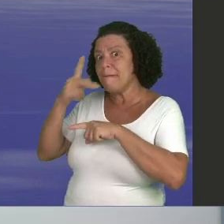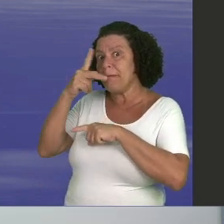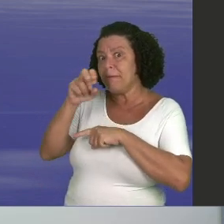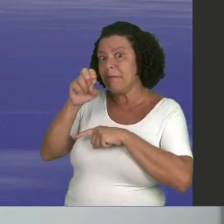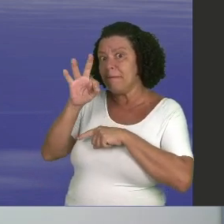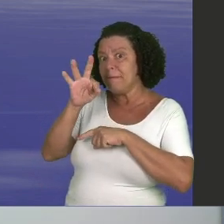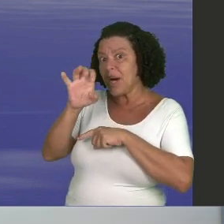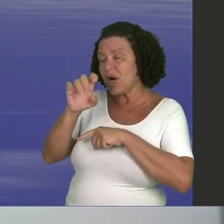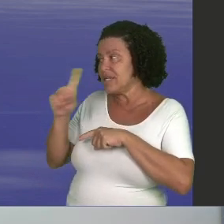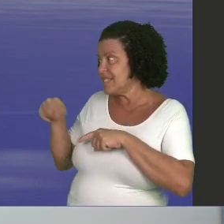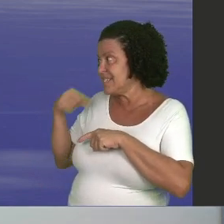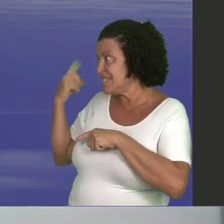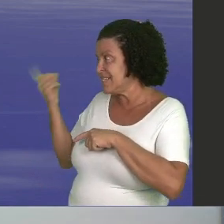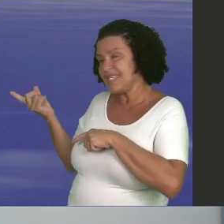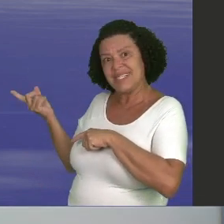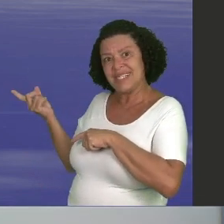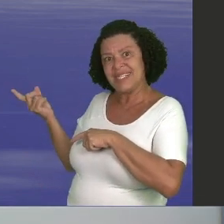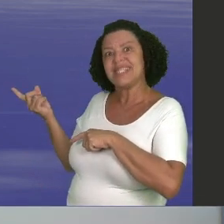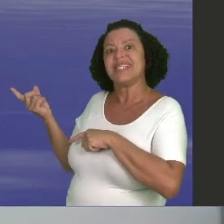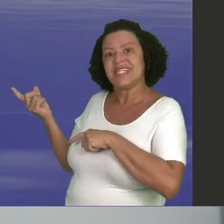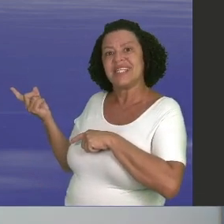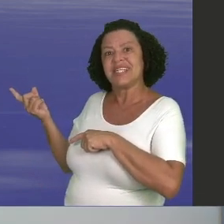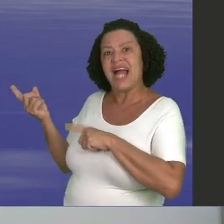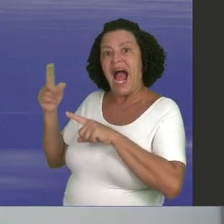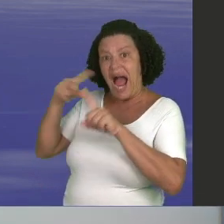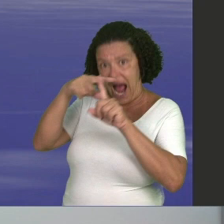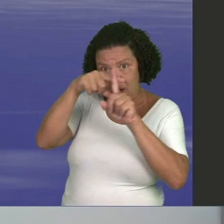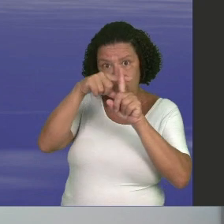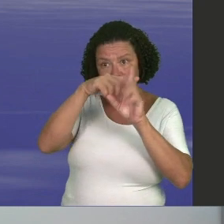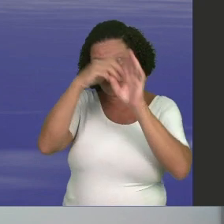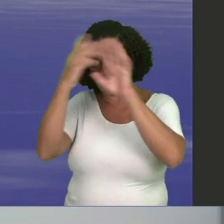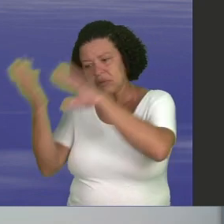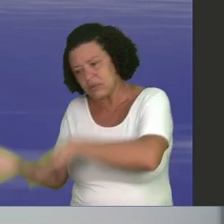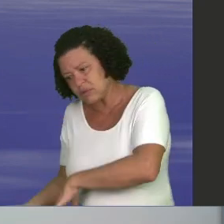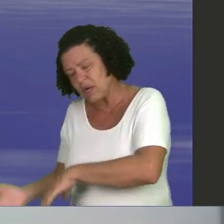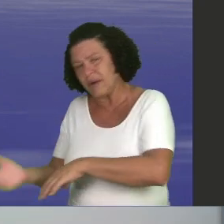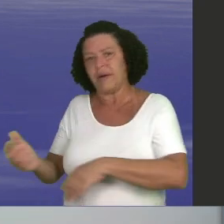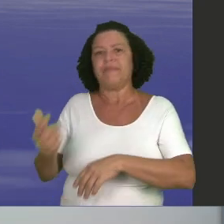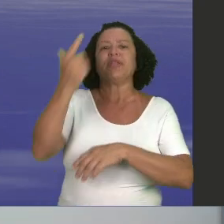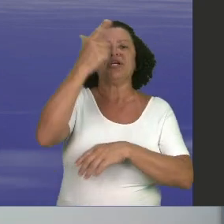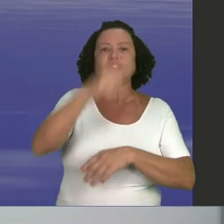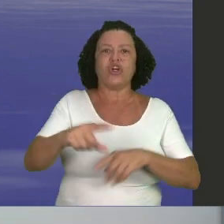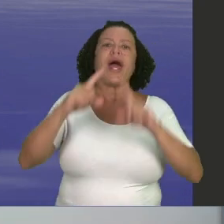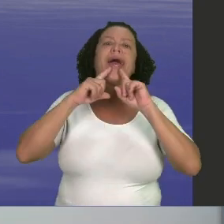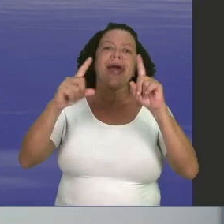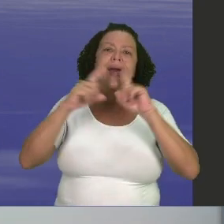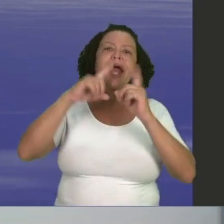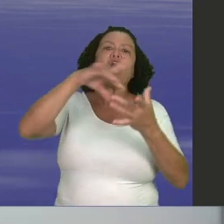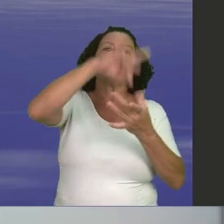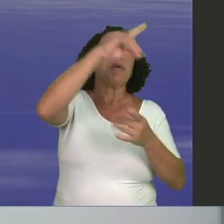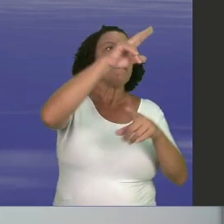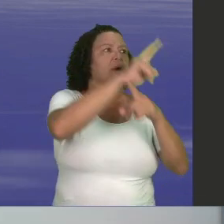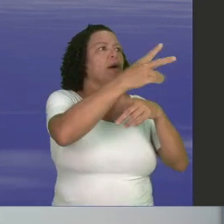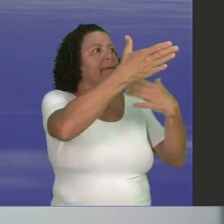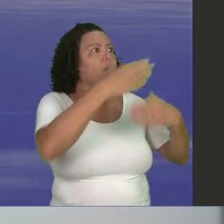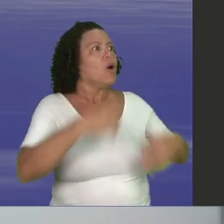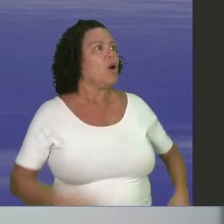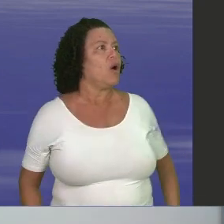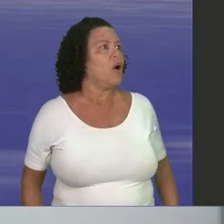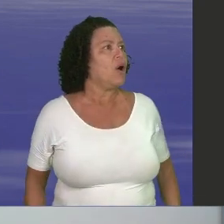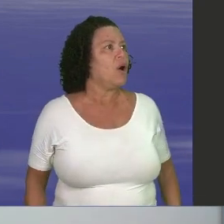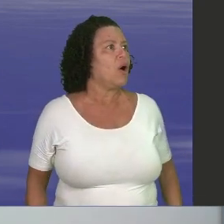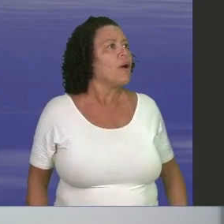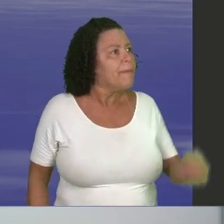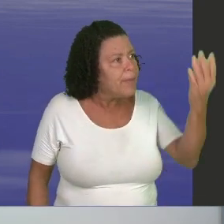próximo, a, a cruz caiu. Aí ele veio pela segunda vez reclamar com o espírito protetor dele. Como